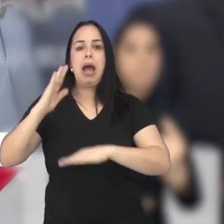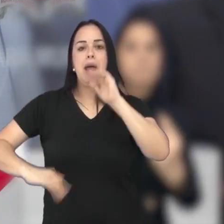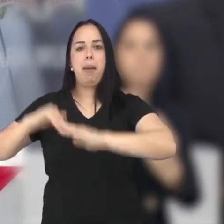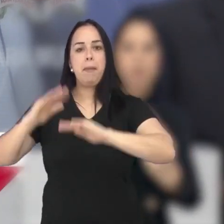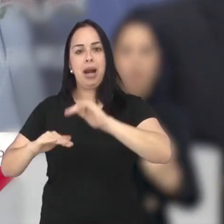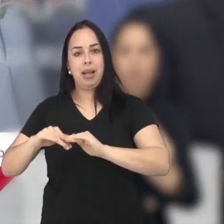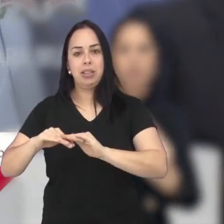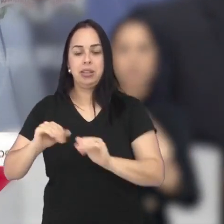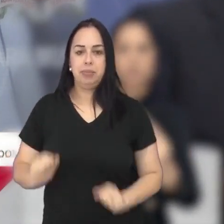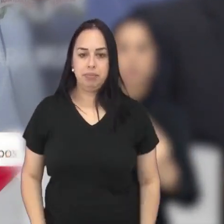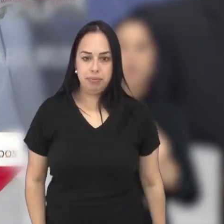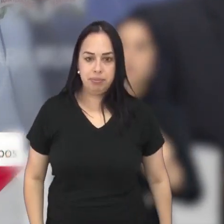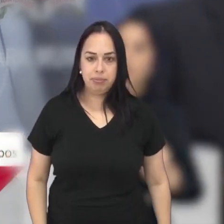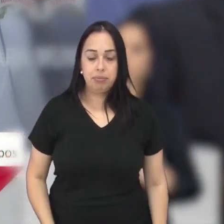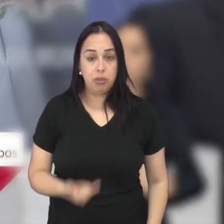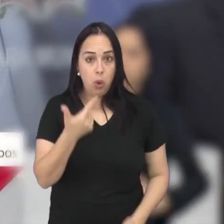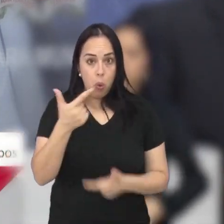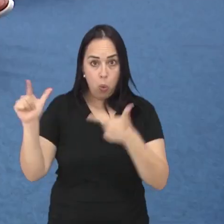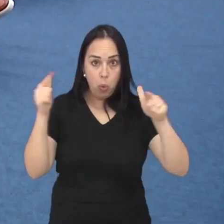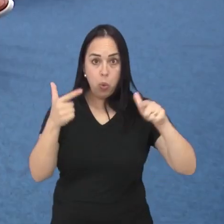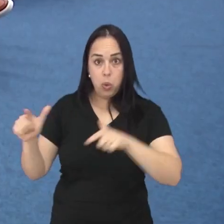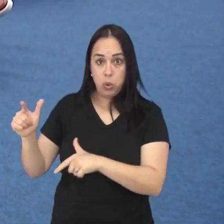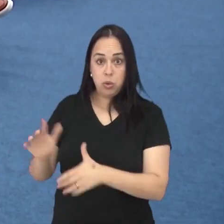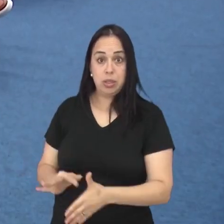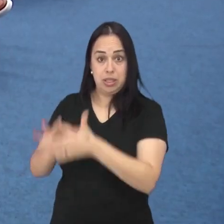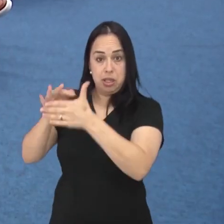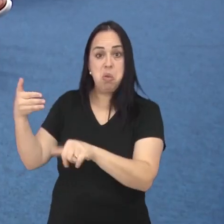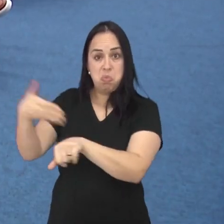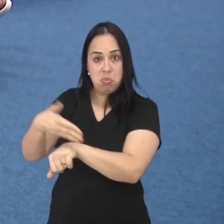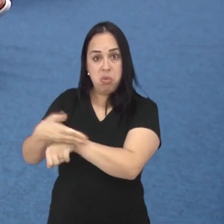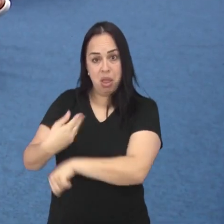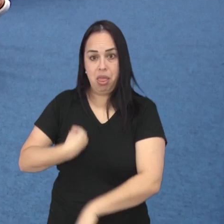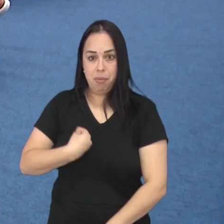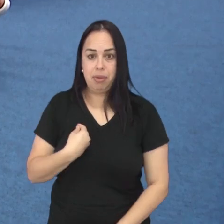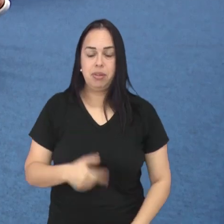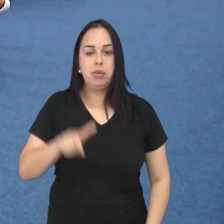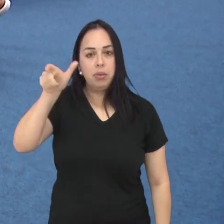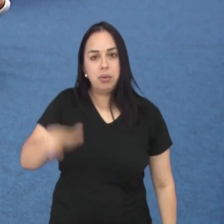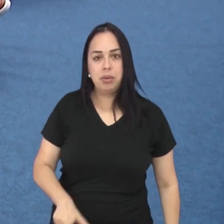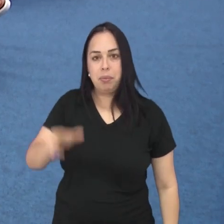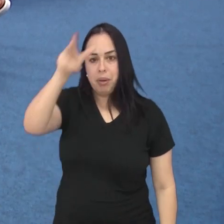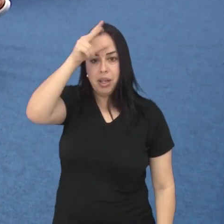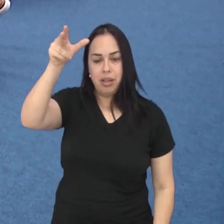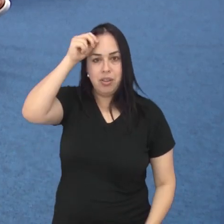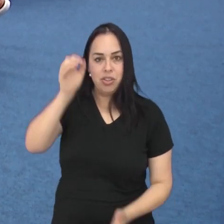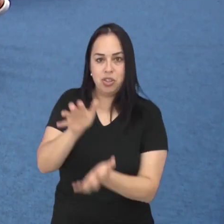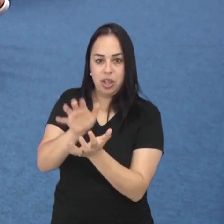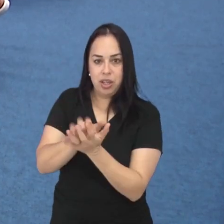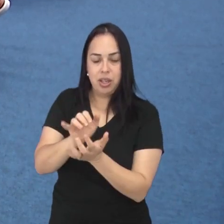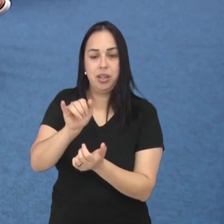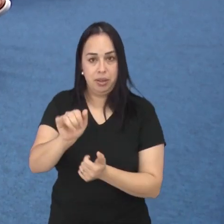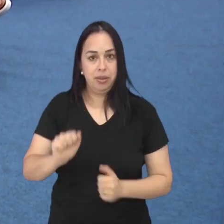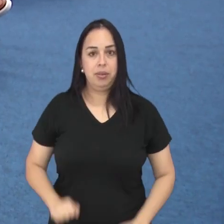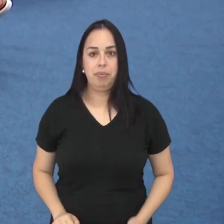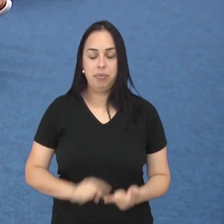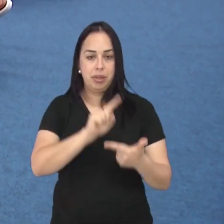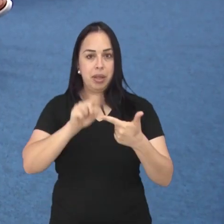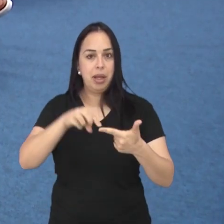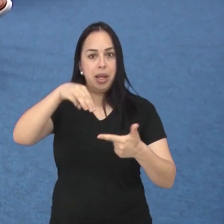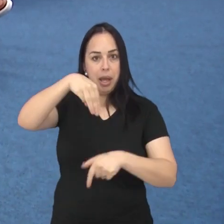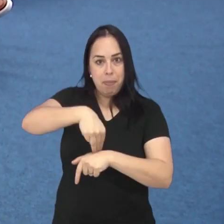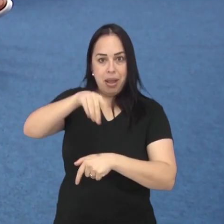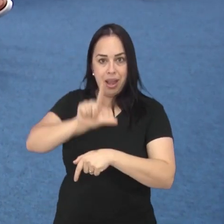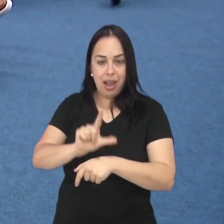também com a parte de eficiência que pode-se ter um planejamento. Outras autoridades do estado também marcaram presença, como prefeitos de